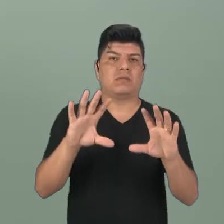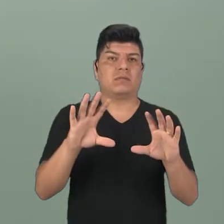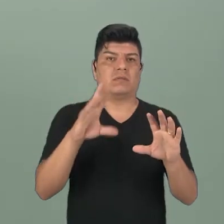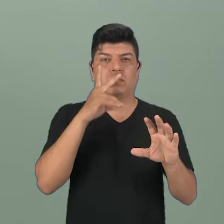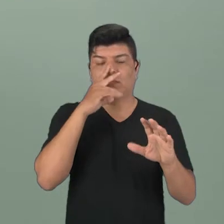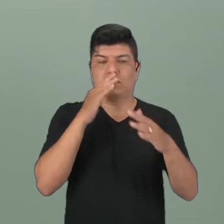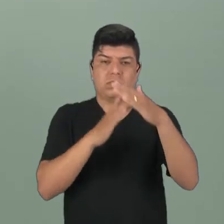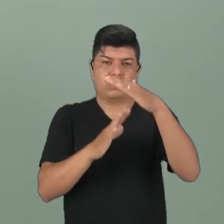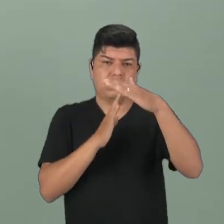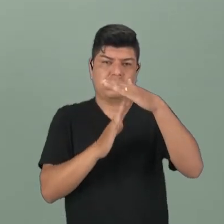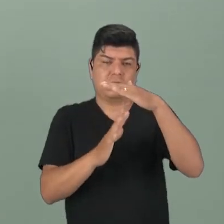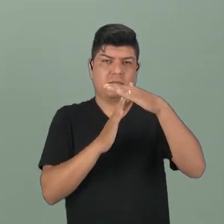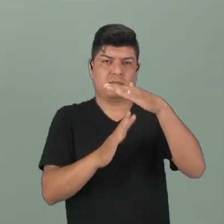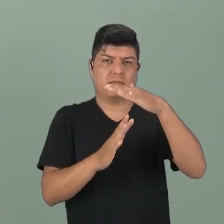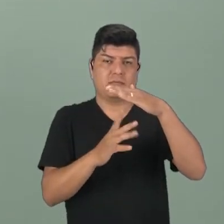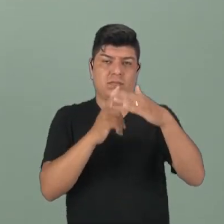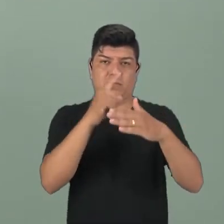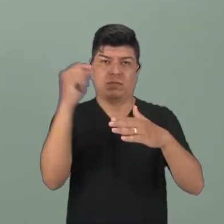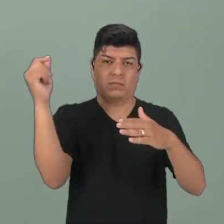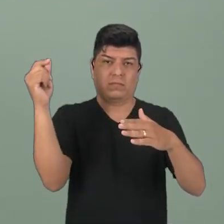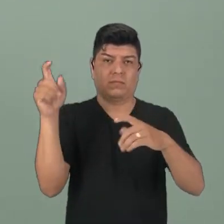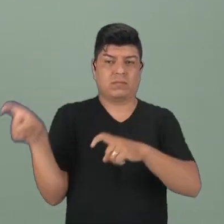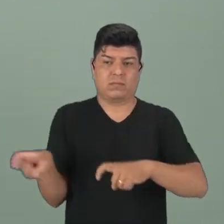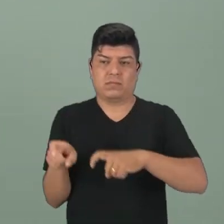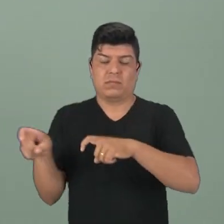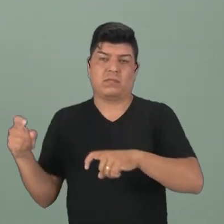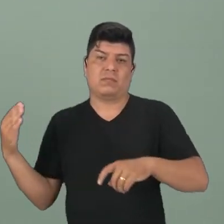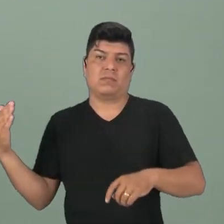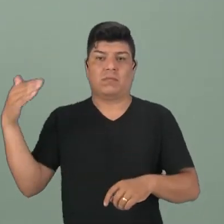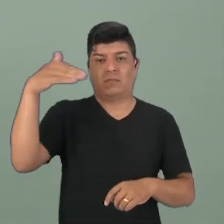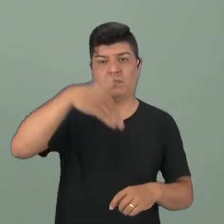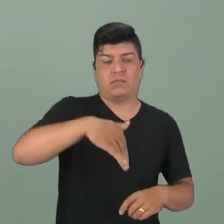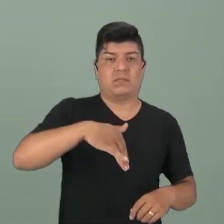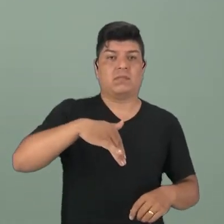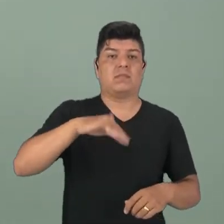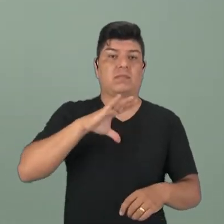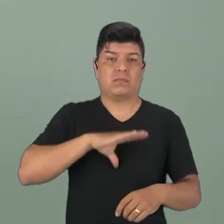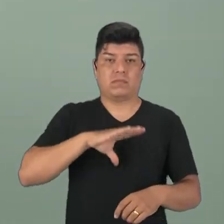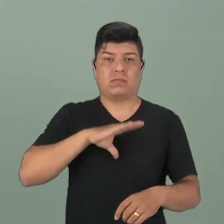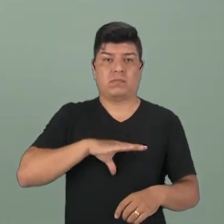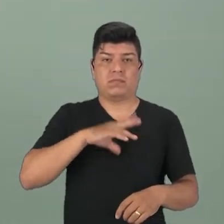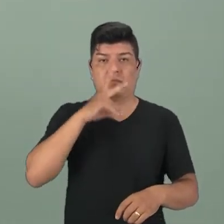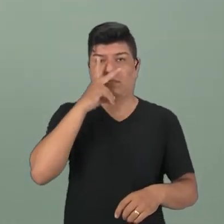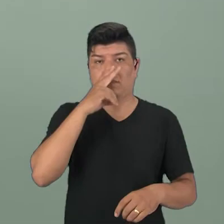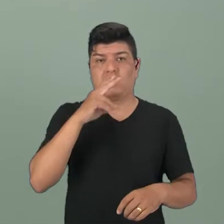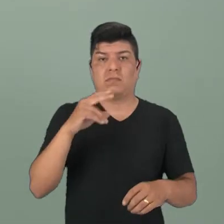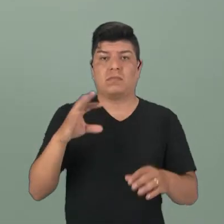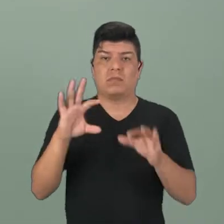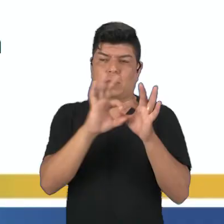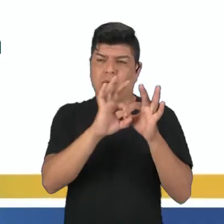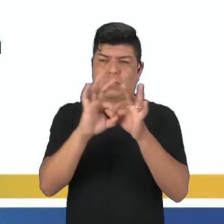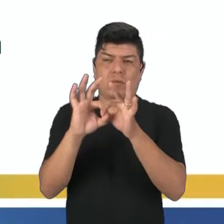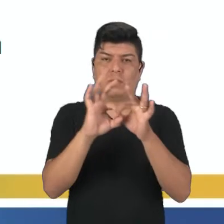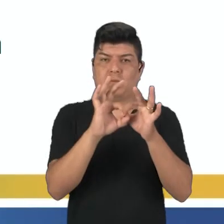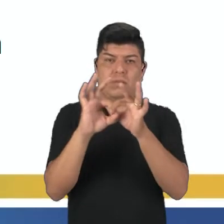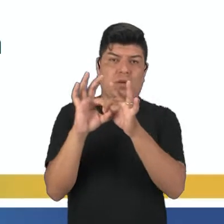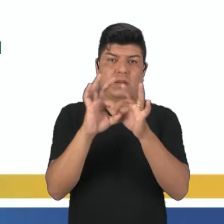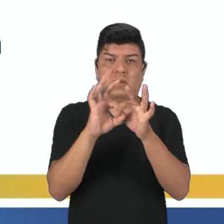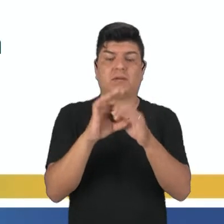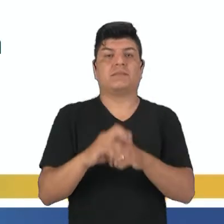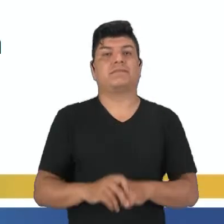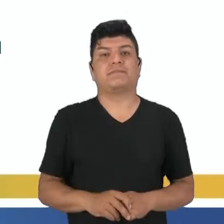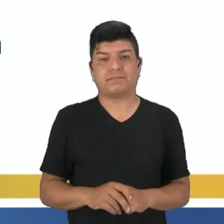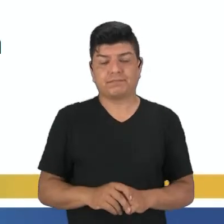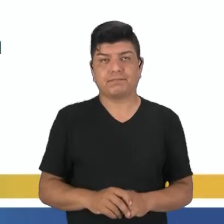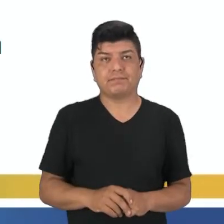Essa migração que sai do campo e vem para a cidade vai formando tipo umas teias, certinho?